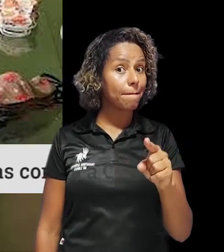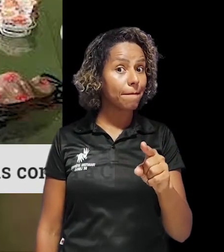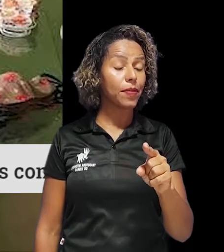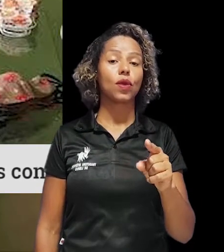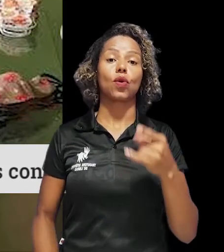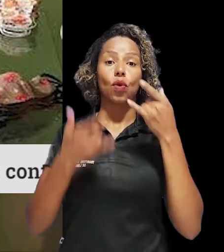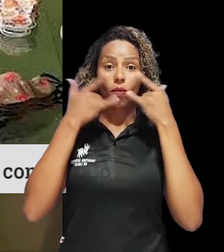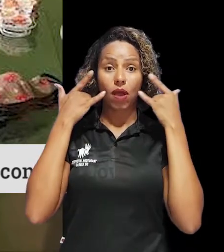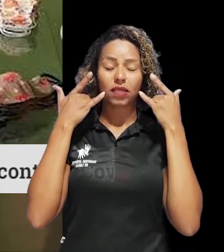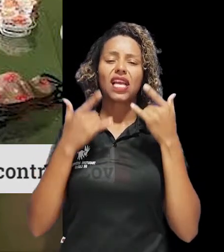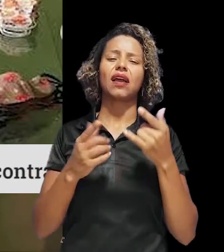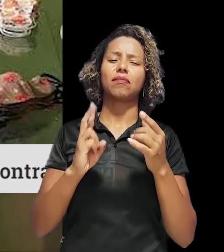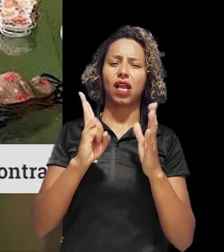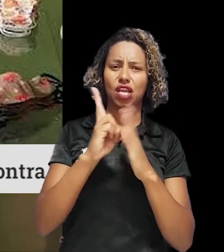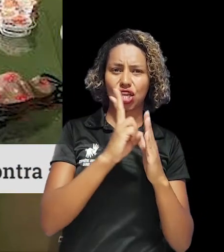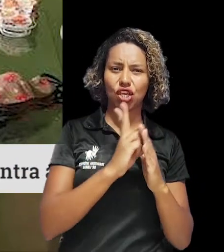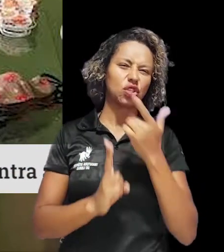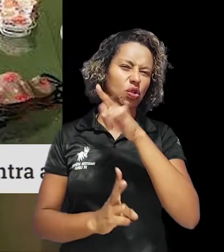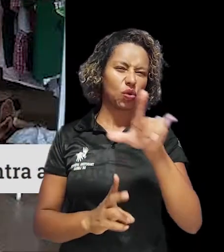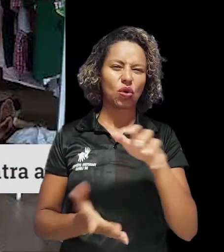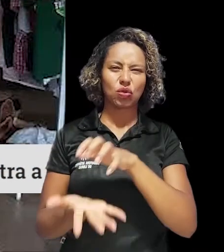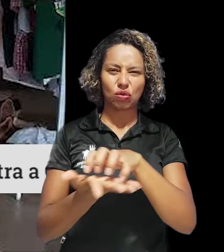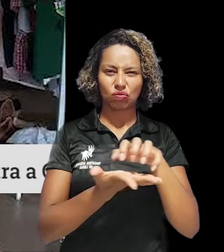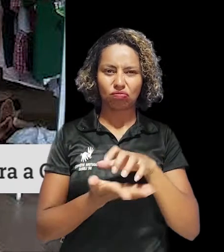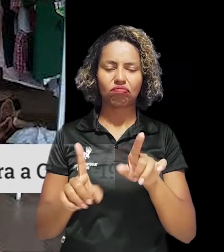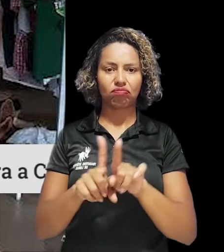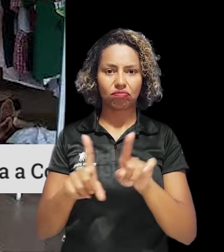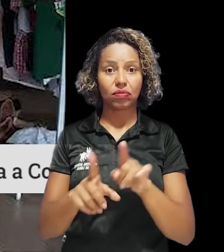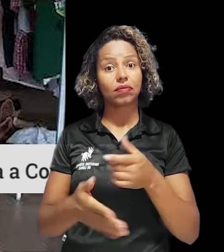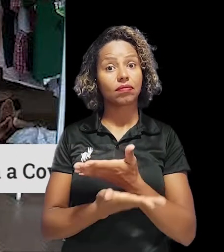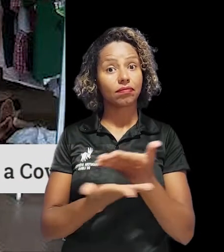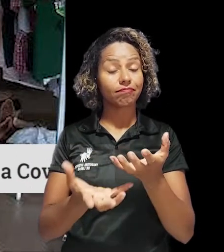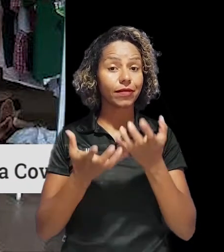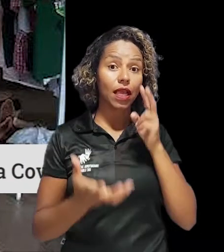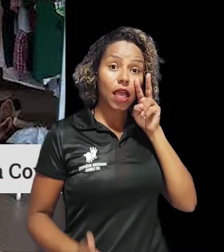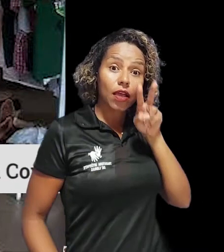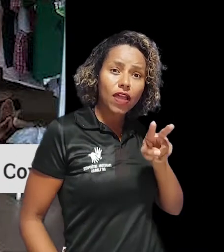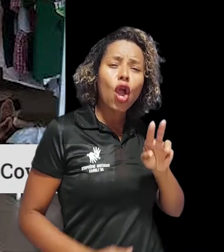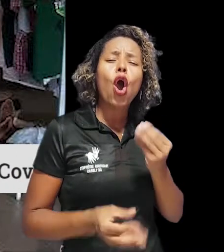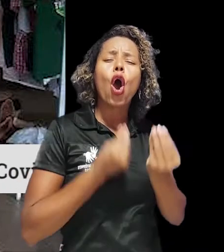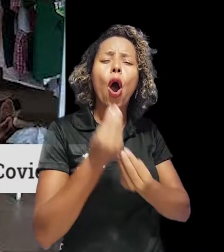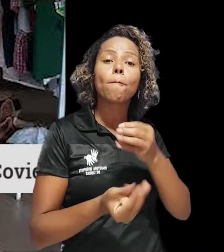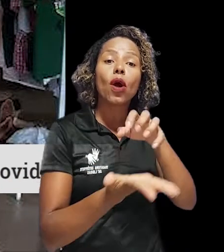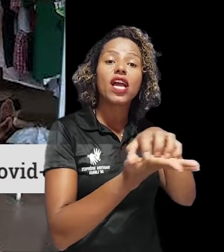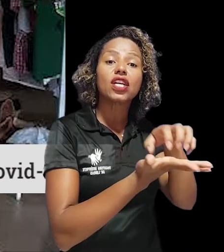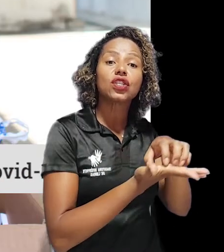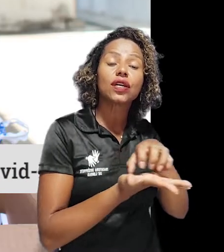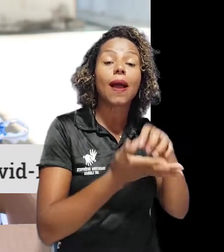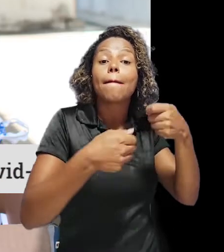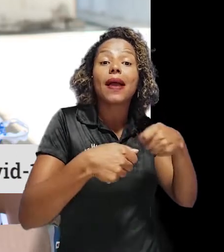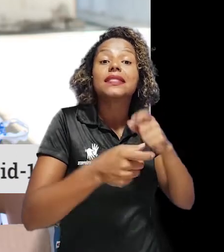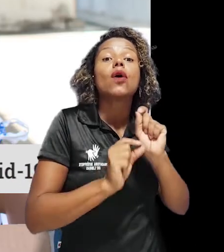instituições da cidade segundo a coordenadora da estação professora Shirley policário a intenção é conhecer a